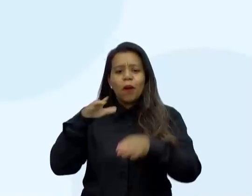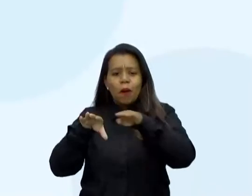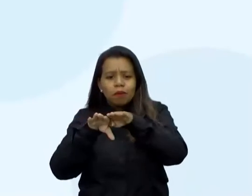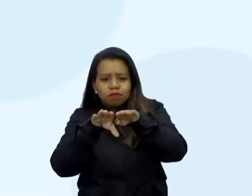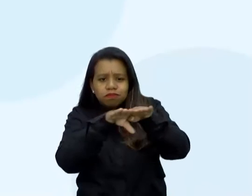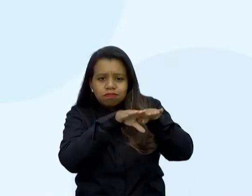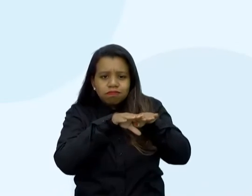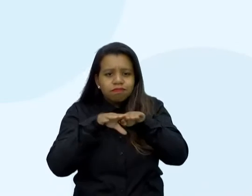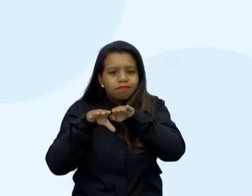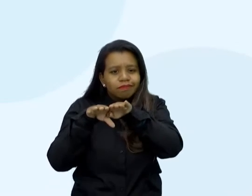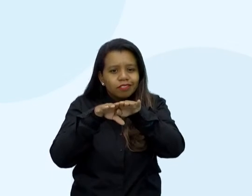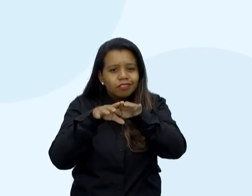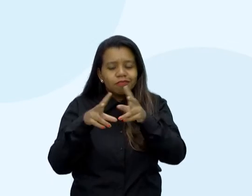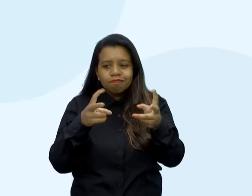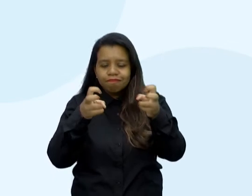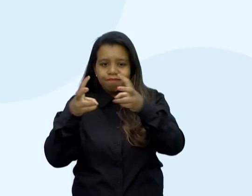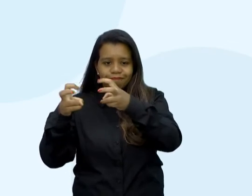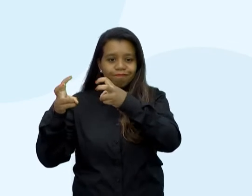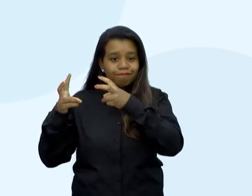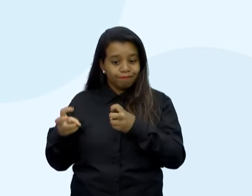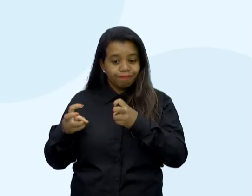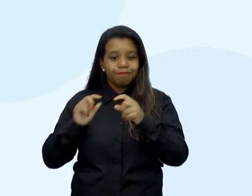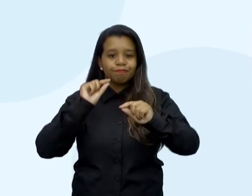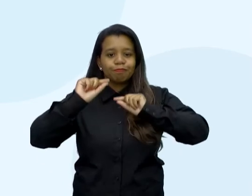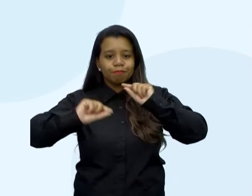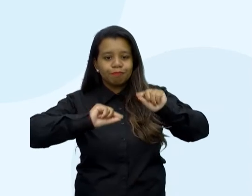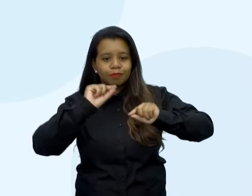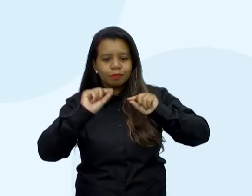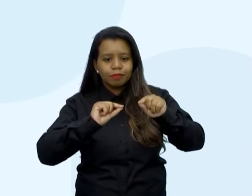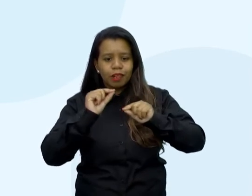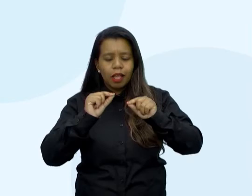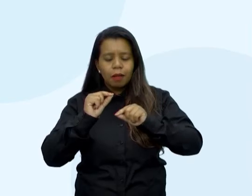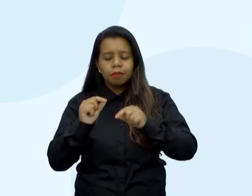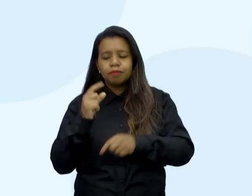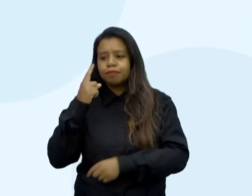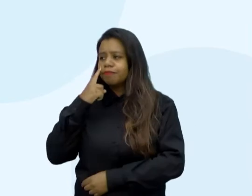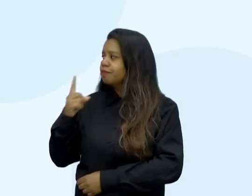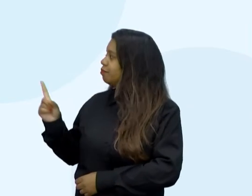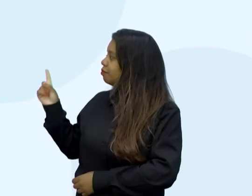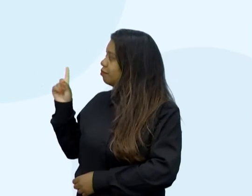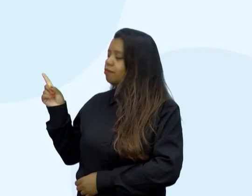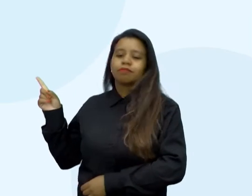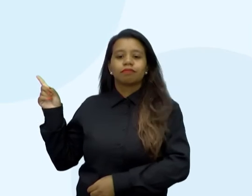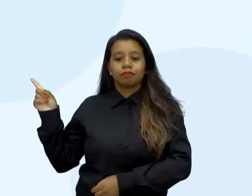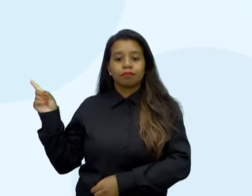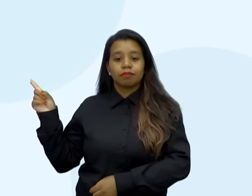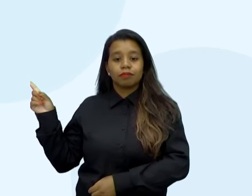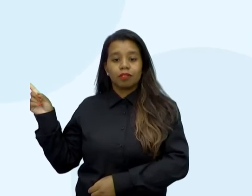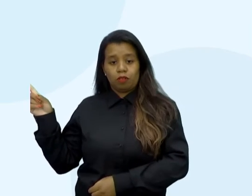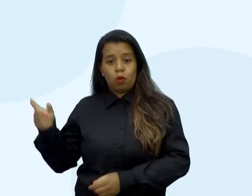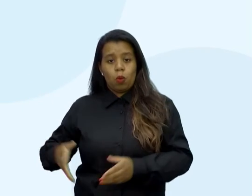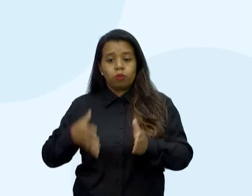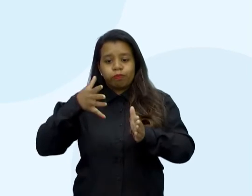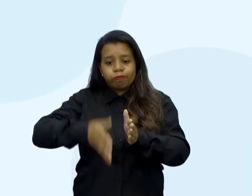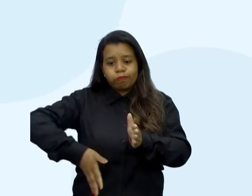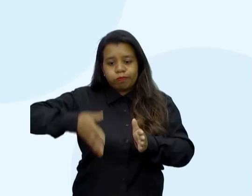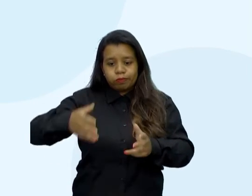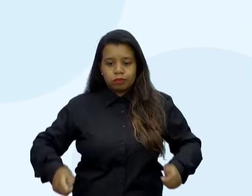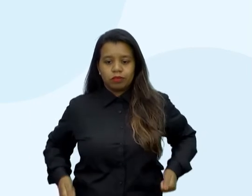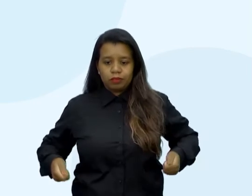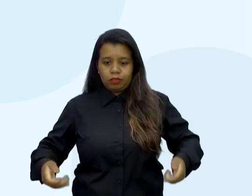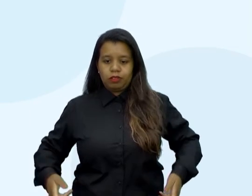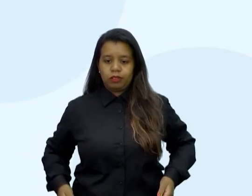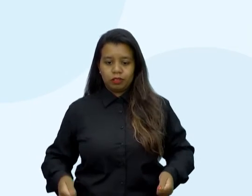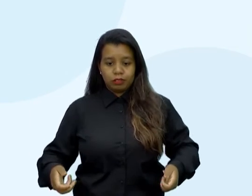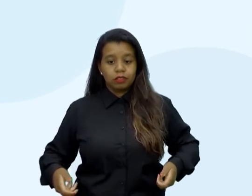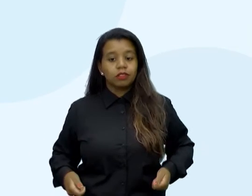uma aula, não sei se você percebeu, uma aula especial, levando em consideração alguns fatores interessantes, por exemplo, do cadeirante, né? Que